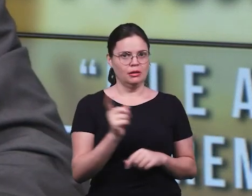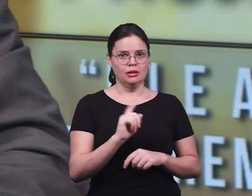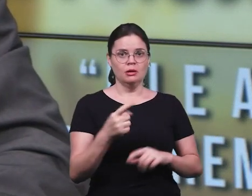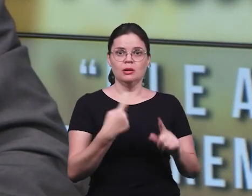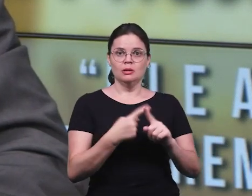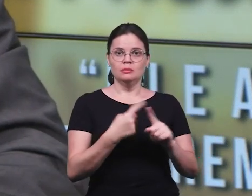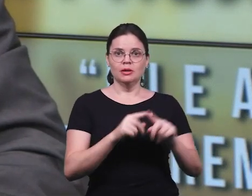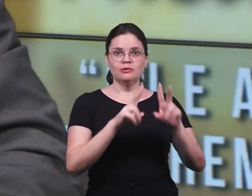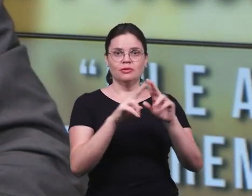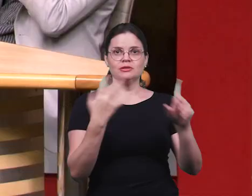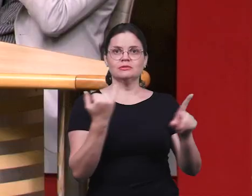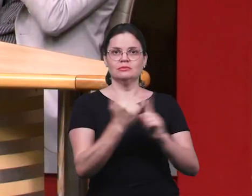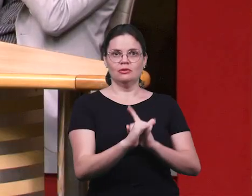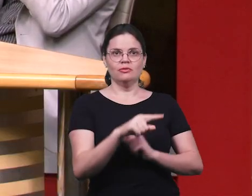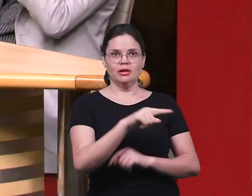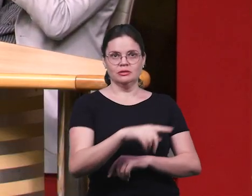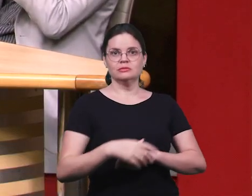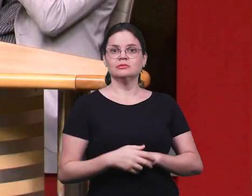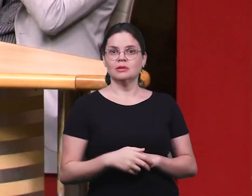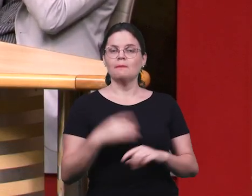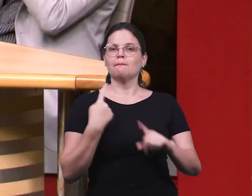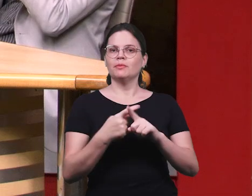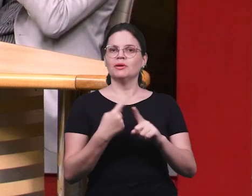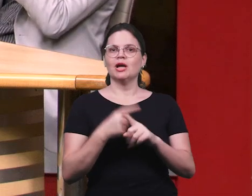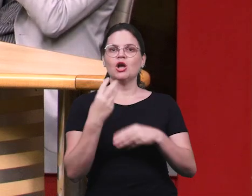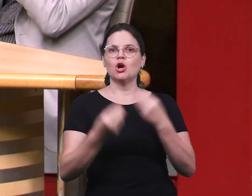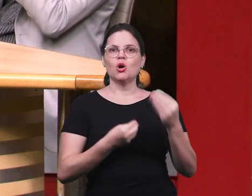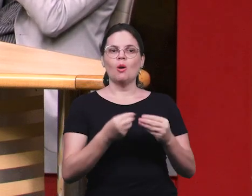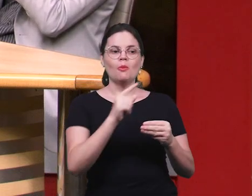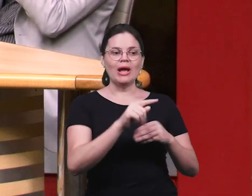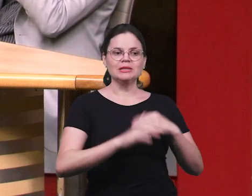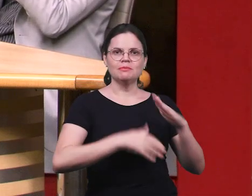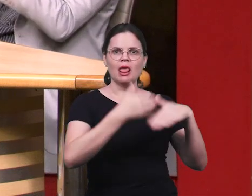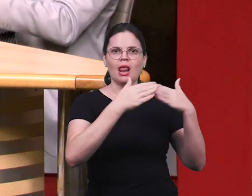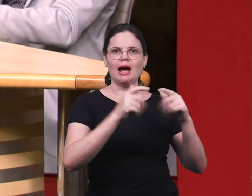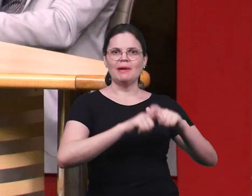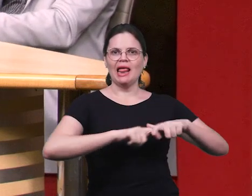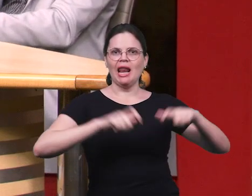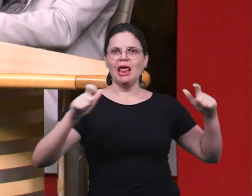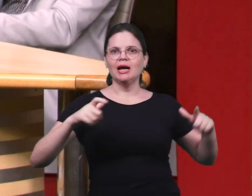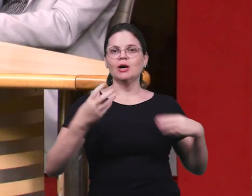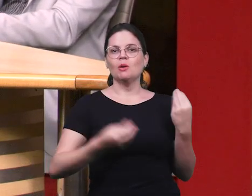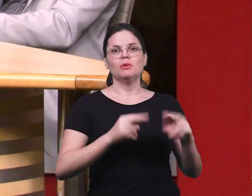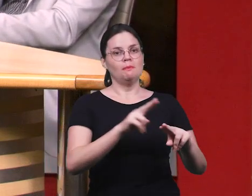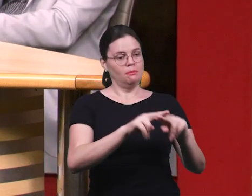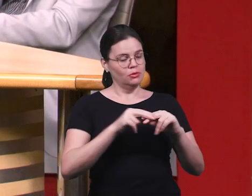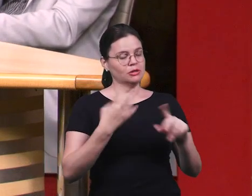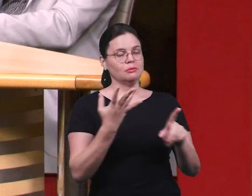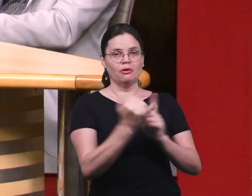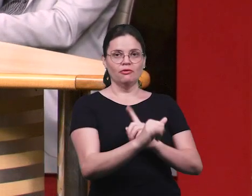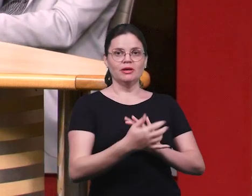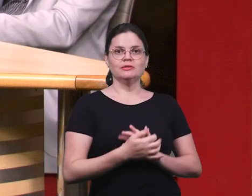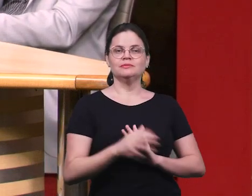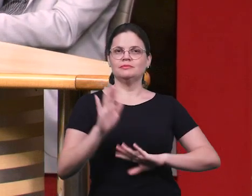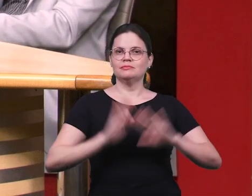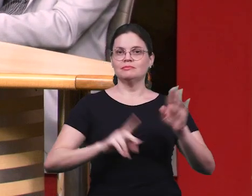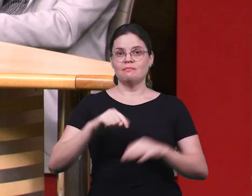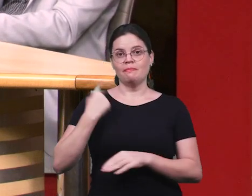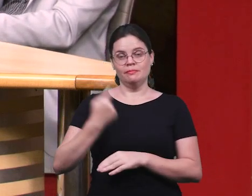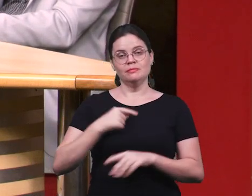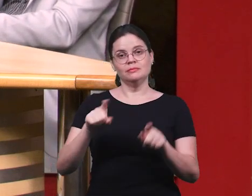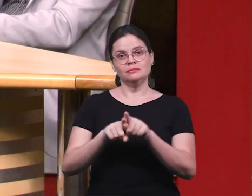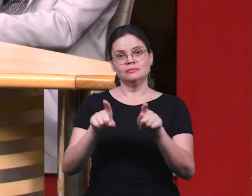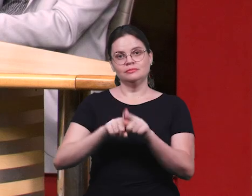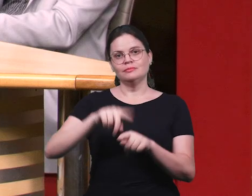veio do profético. Verdade. A prosperidade veio do profético. Então a gente nunca pode esquecer, porque às vezes acontece isso